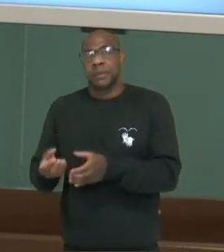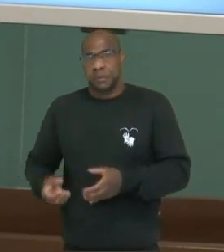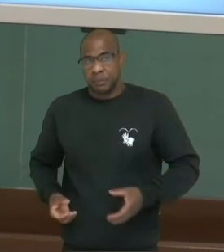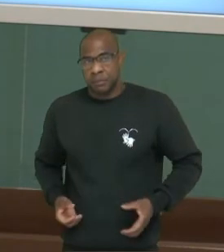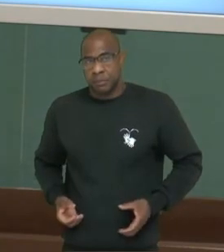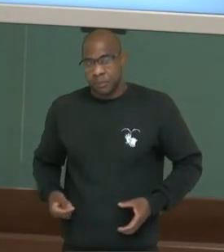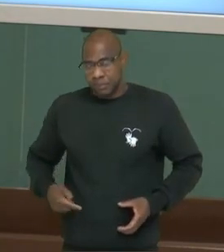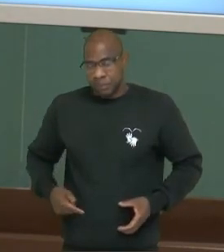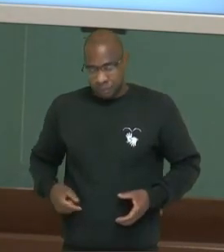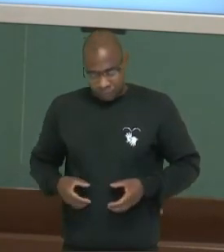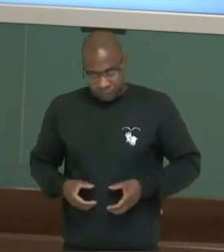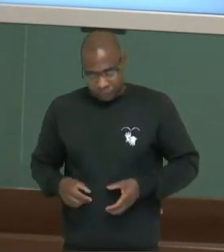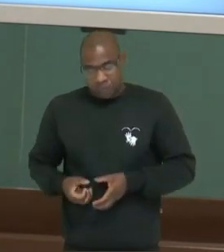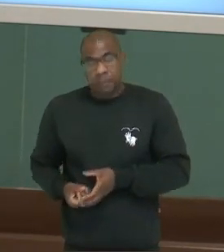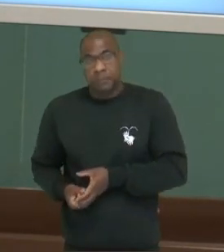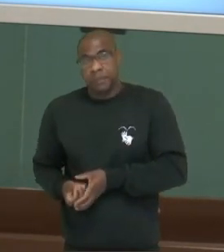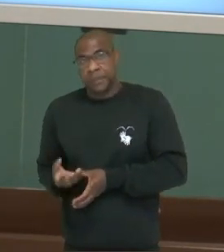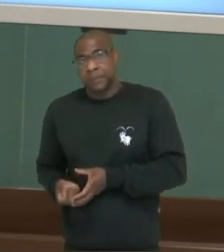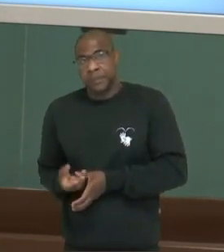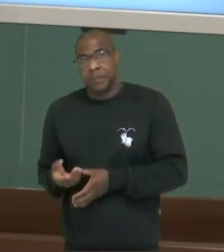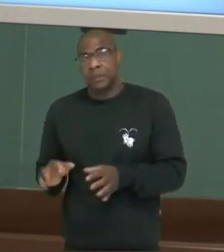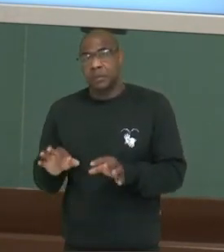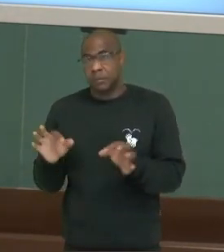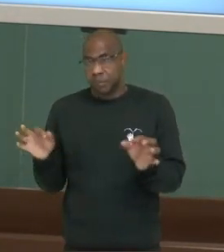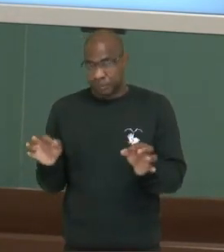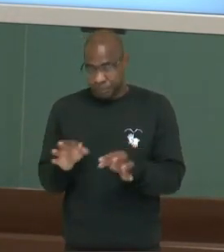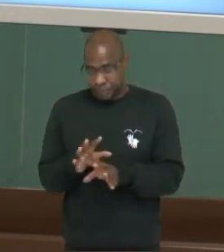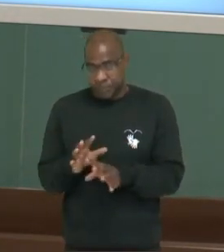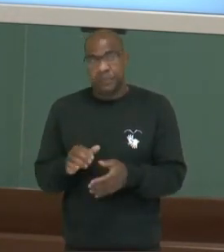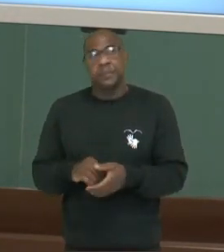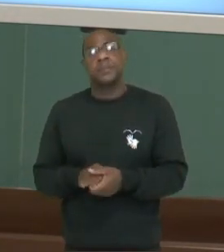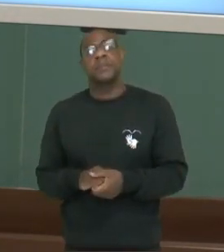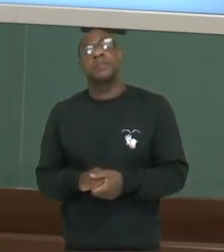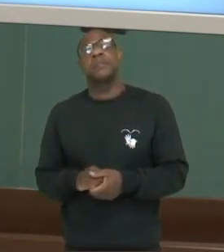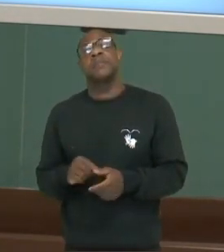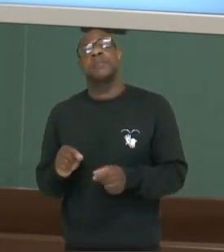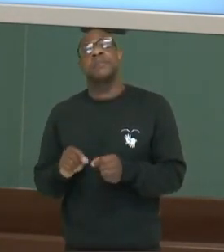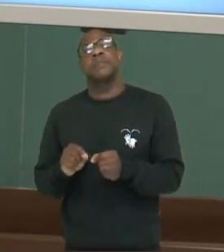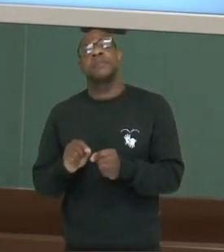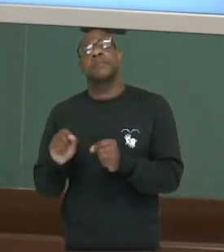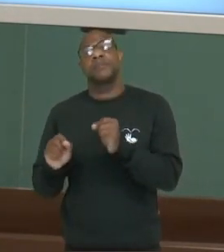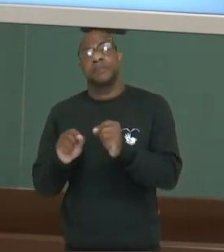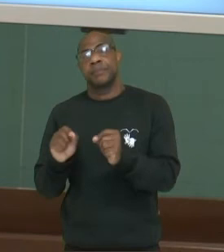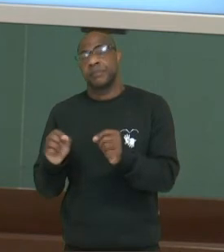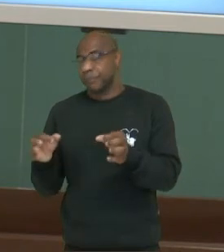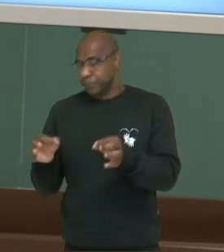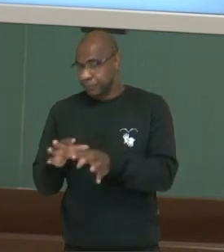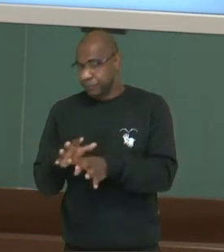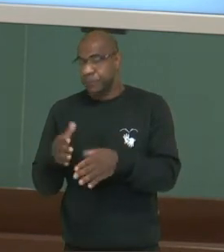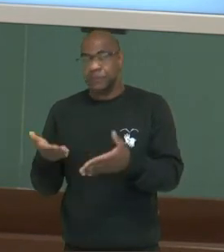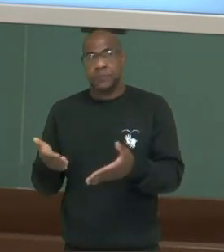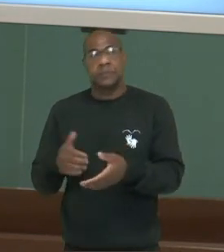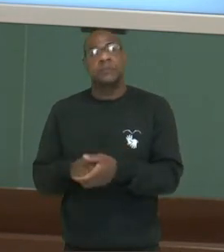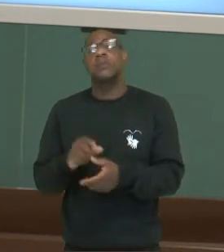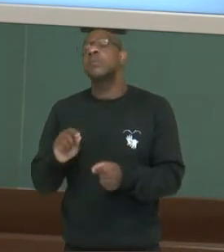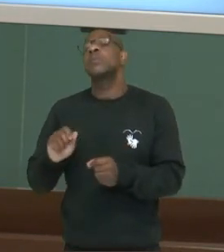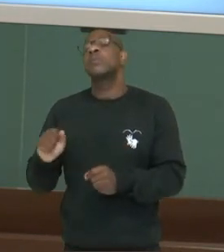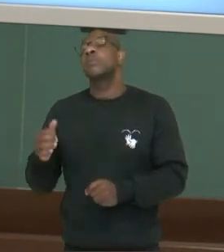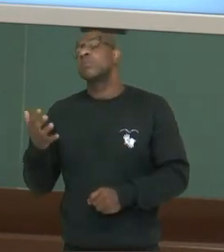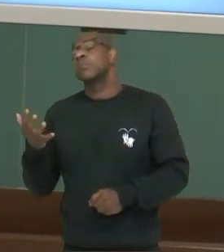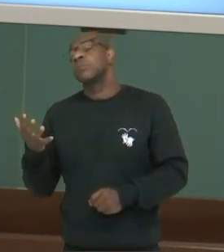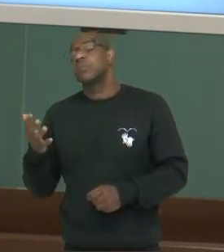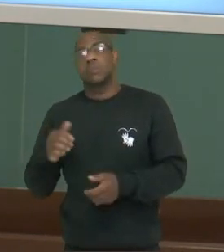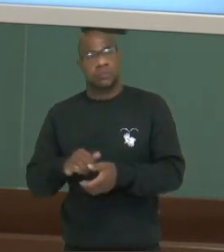uterina. Logo que ele tem esse pico, também ocorre a queda do FSH. E olha o que começa